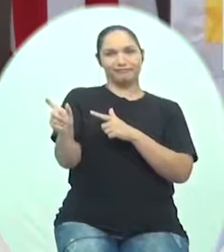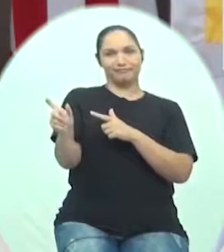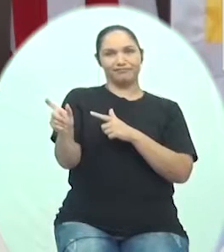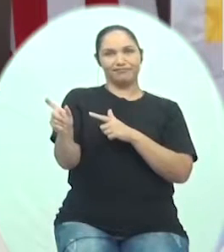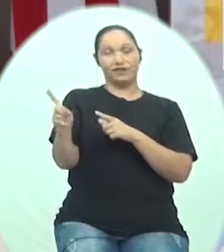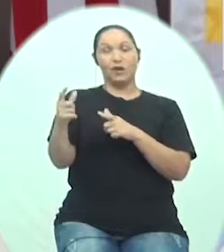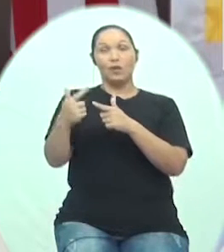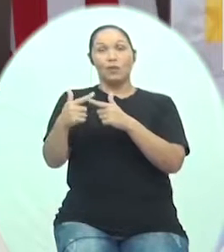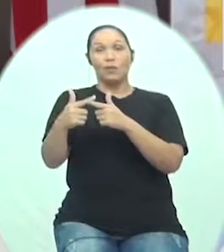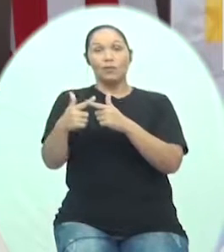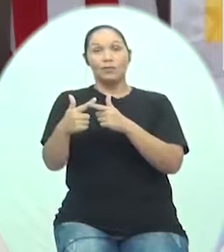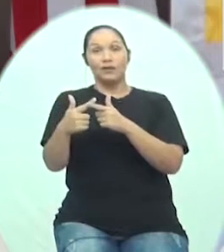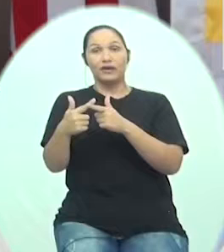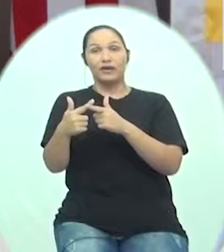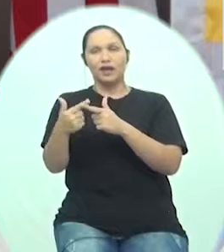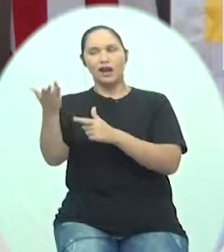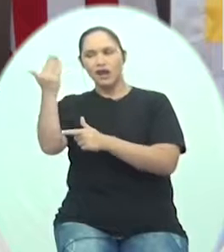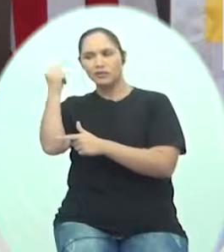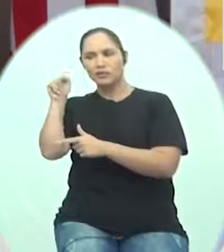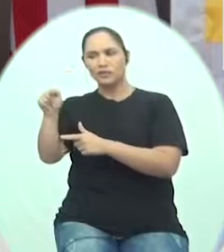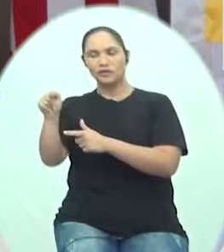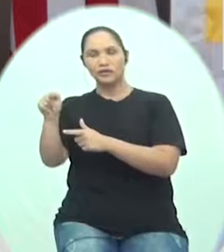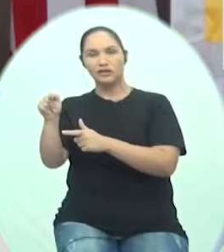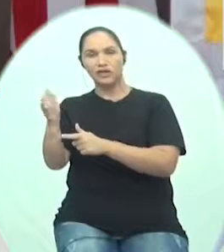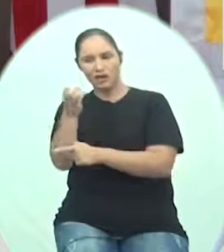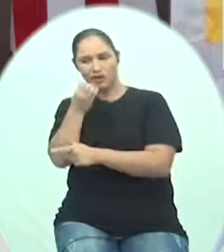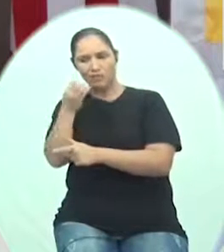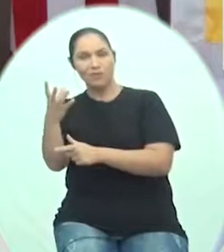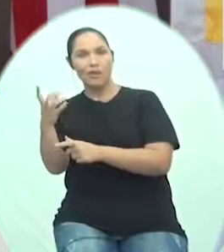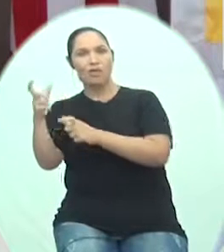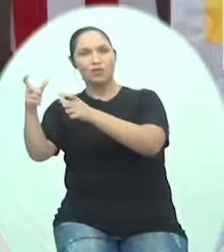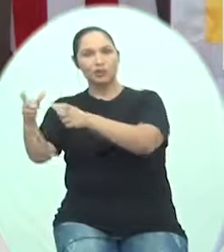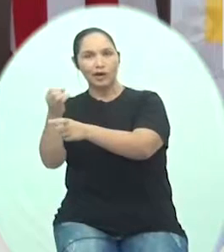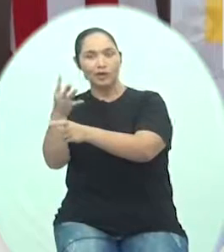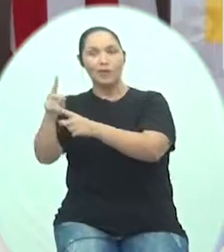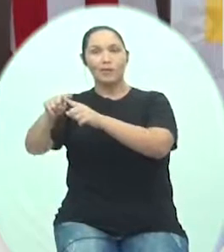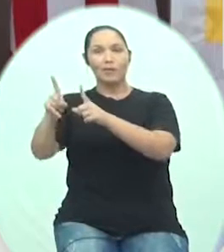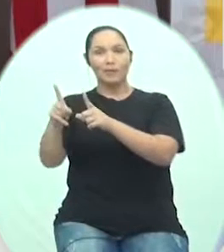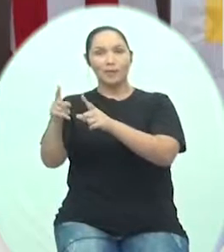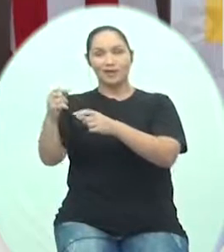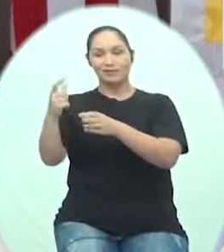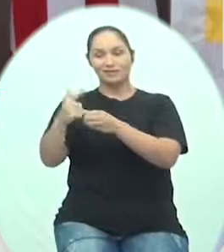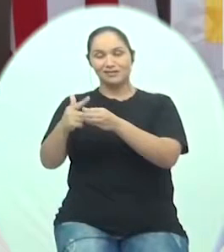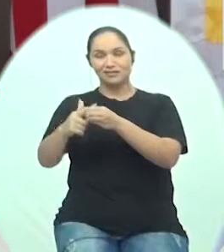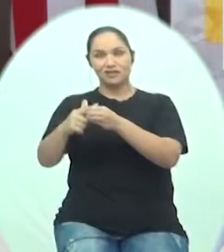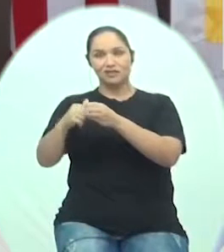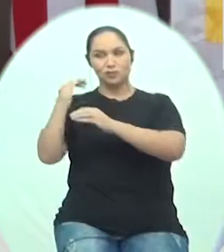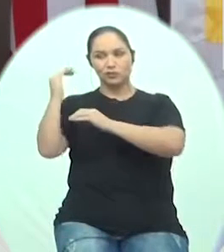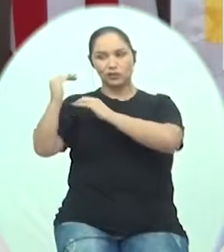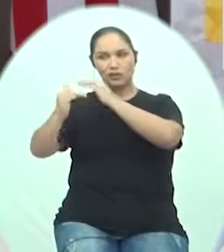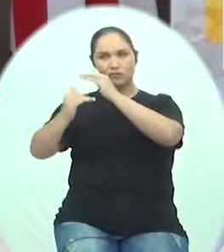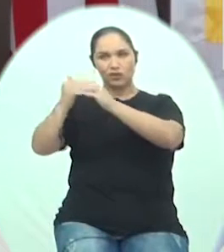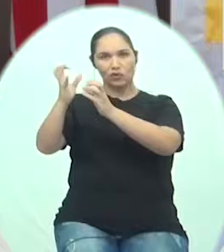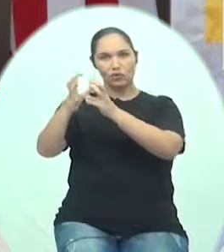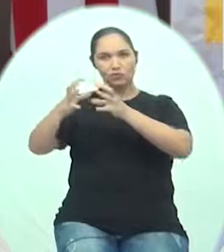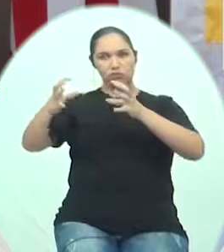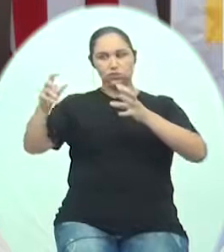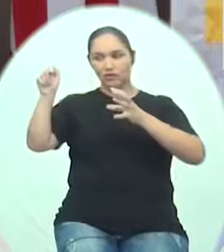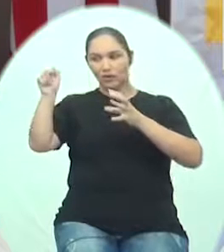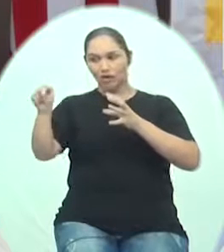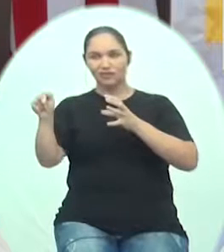cresceu a cidade não se tinha mais condições de ter esse local para fazer o trabalho na área da saúde